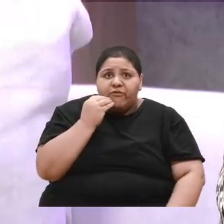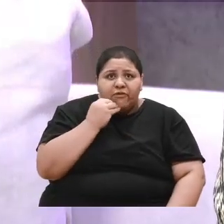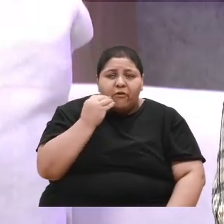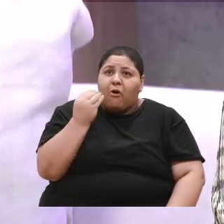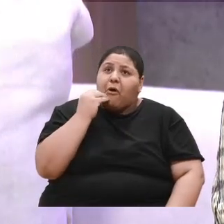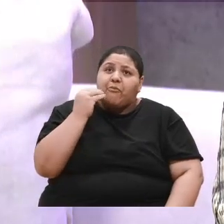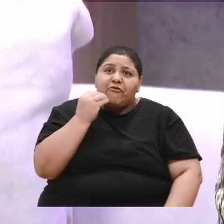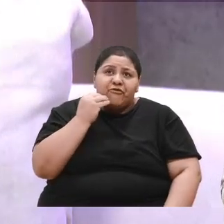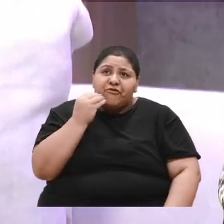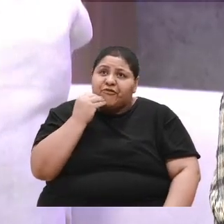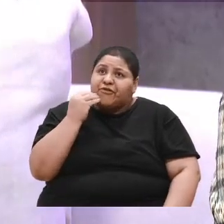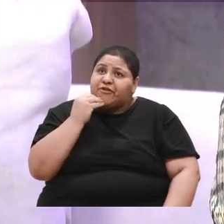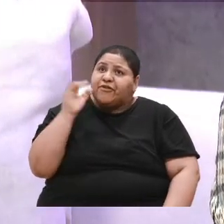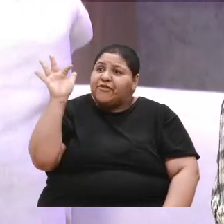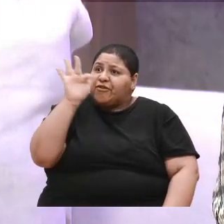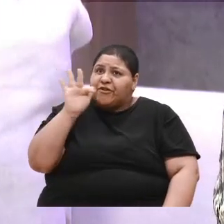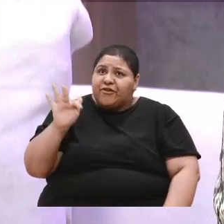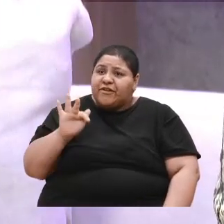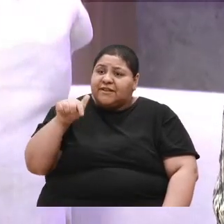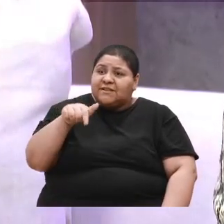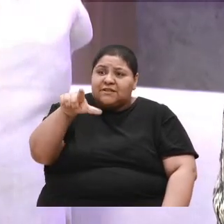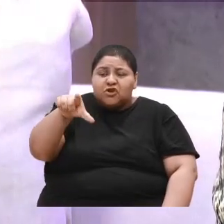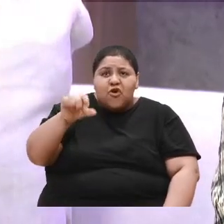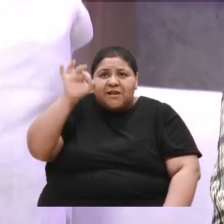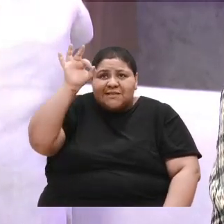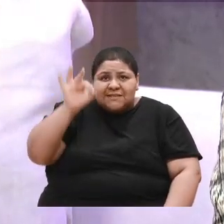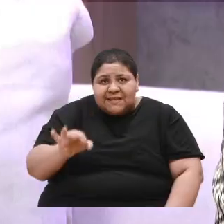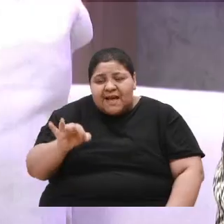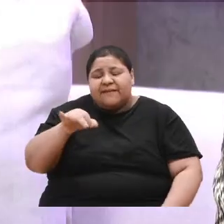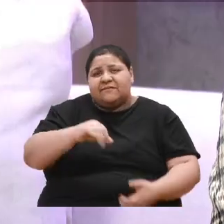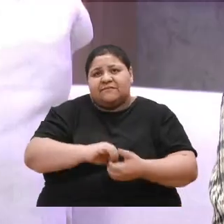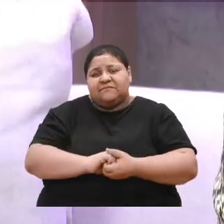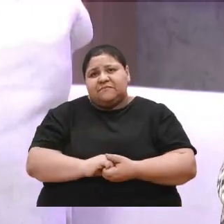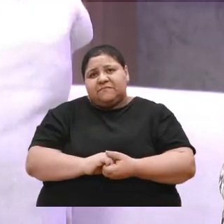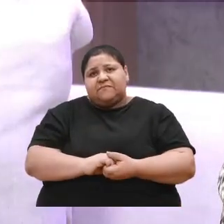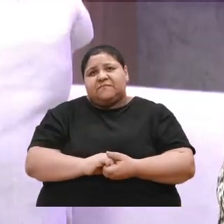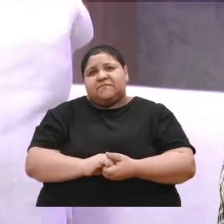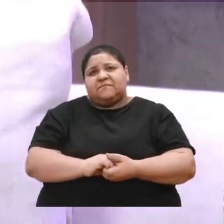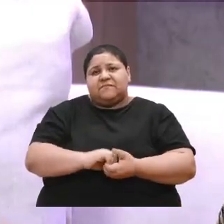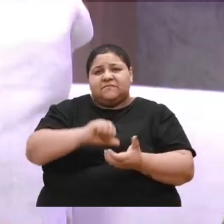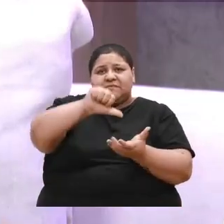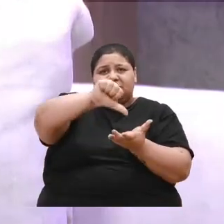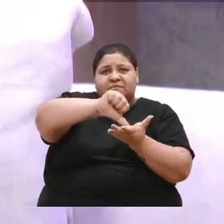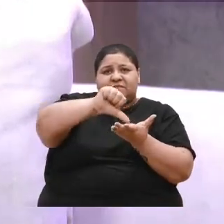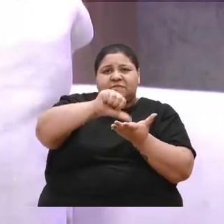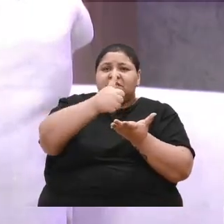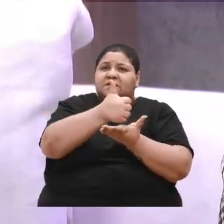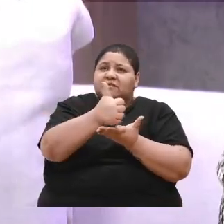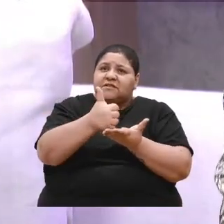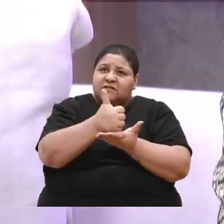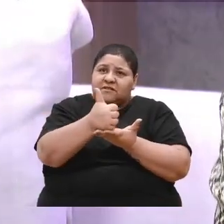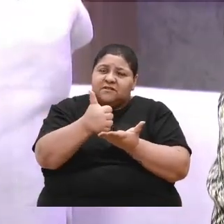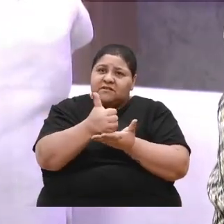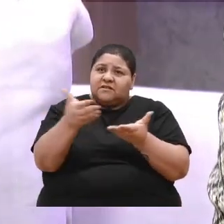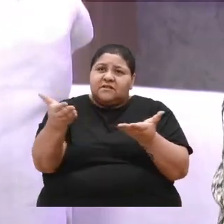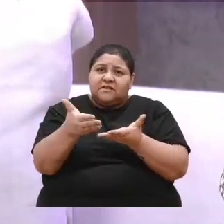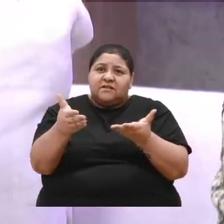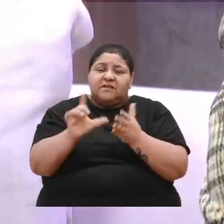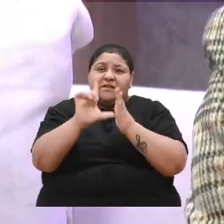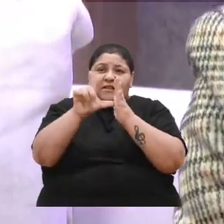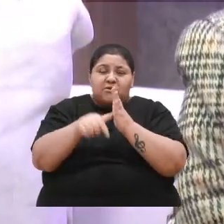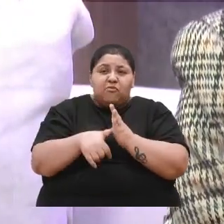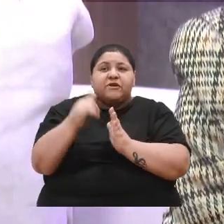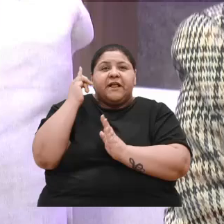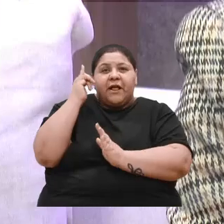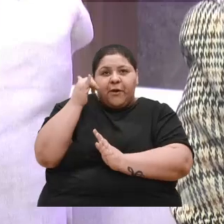certeza, ela foi muito feliz nessa escolha, sabe? E, inclusive, o núcleo de base Raquel Graziotin, eu nem deixo ela contar,